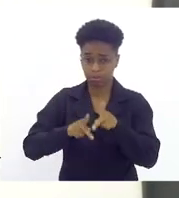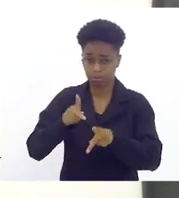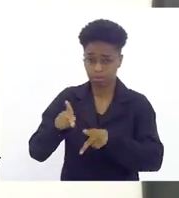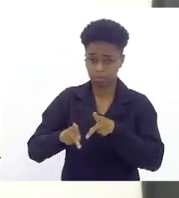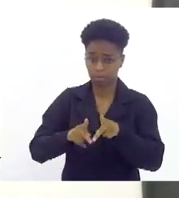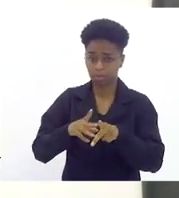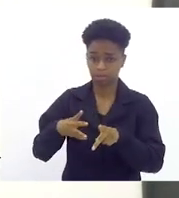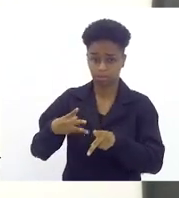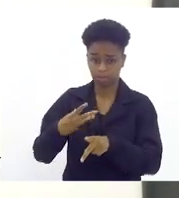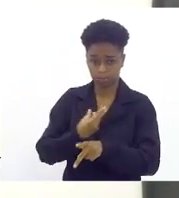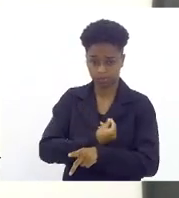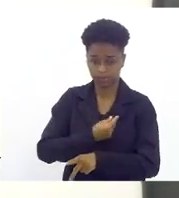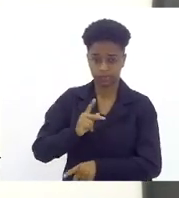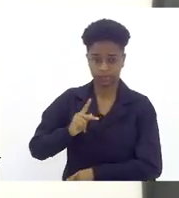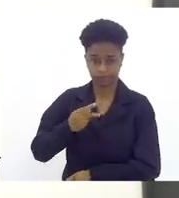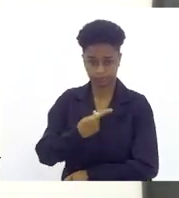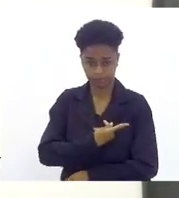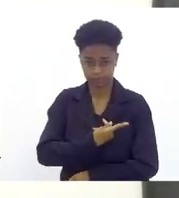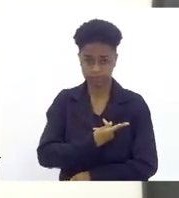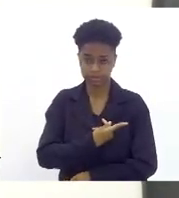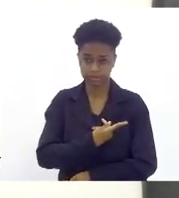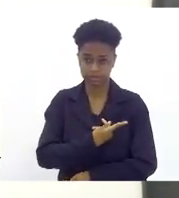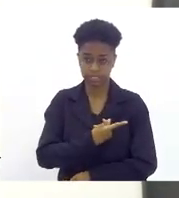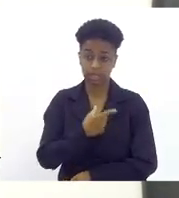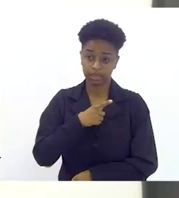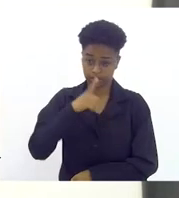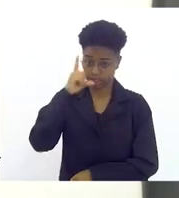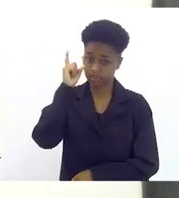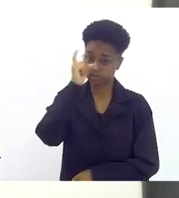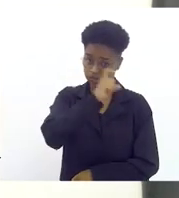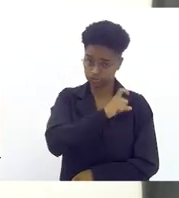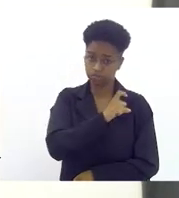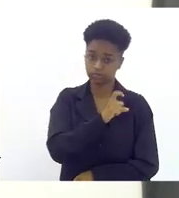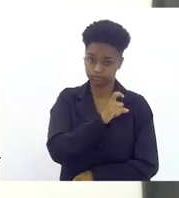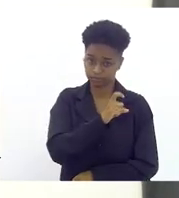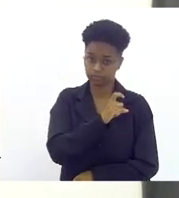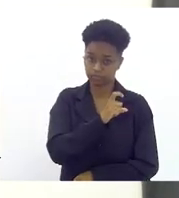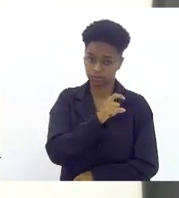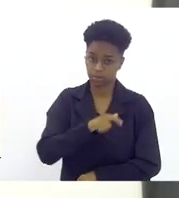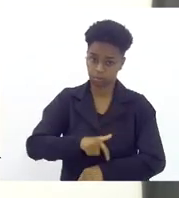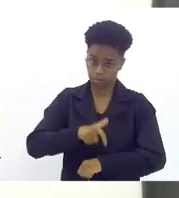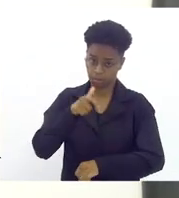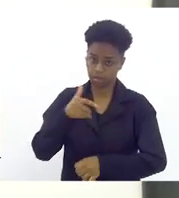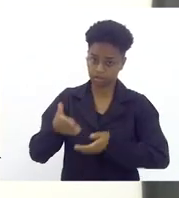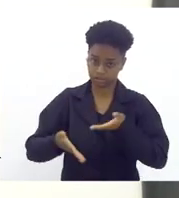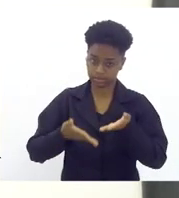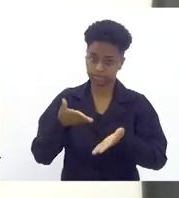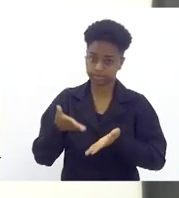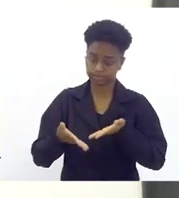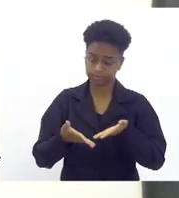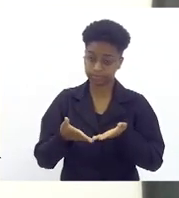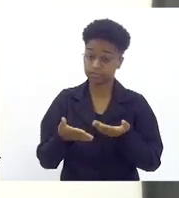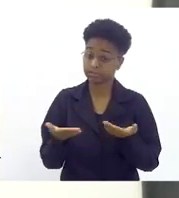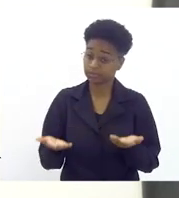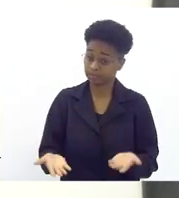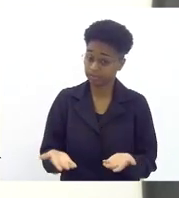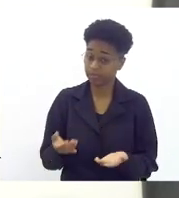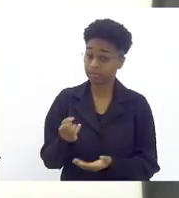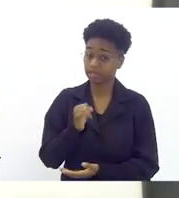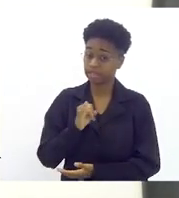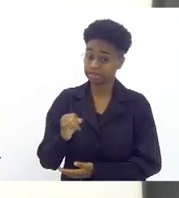e transexuais, tem dificuldade lá na hora do atendimento, né? Então, se